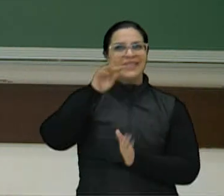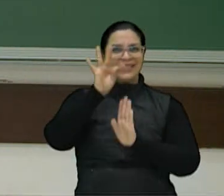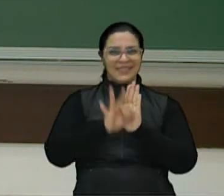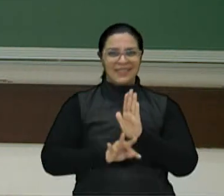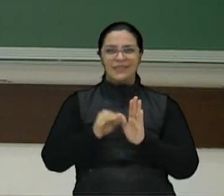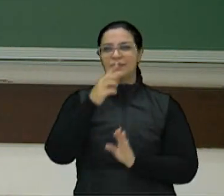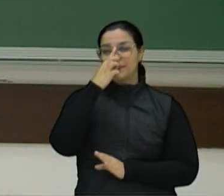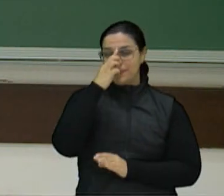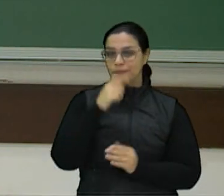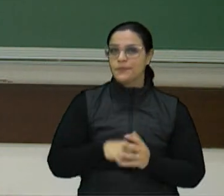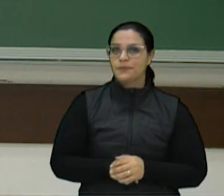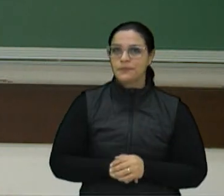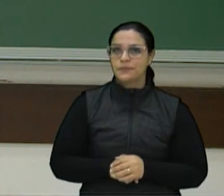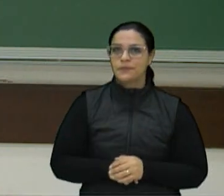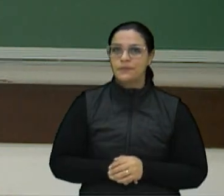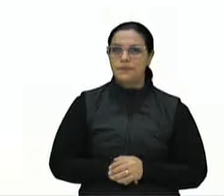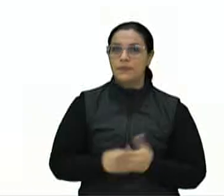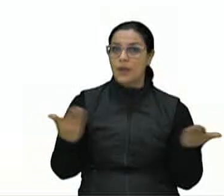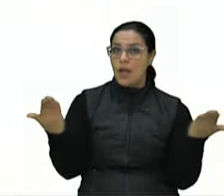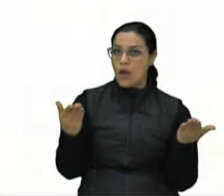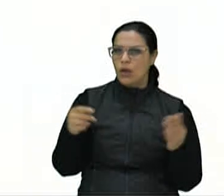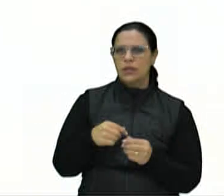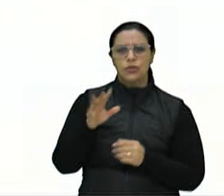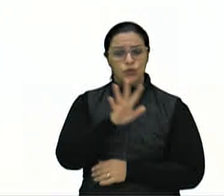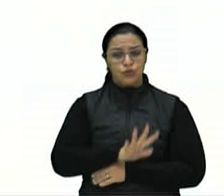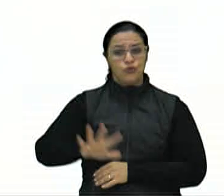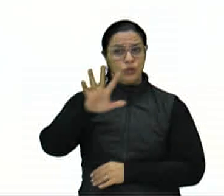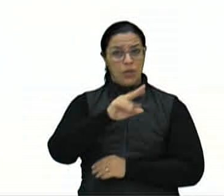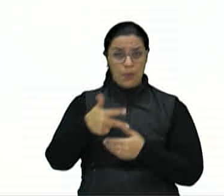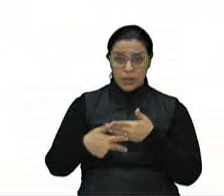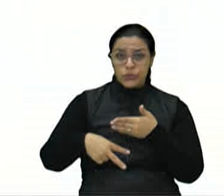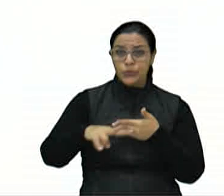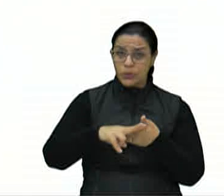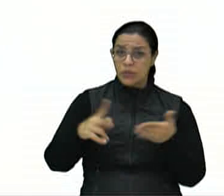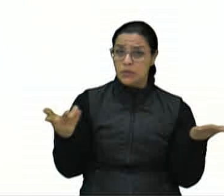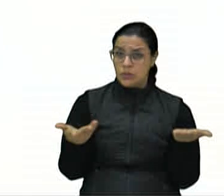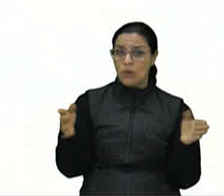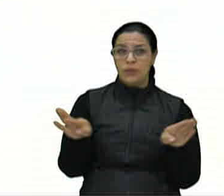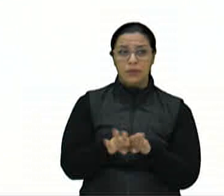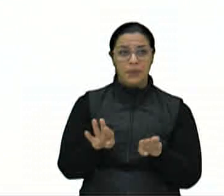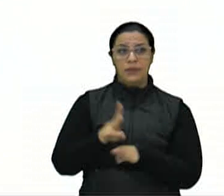interpretação do tema. Em geral, as consequências físicas e